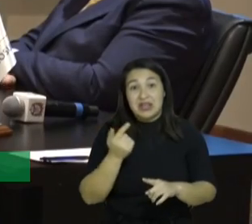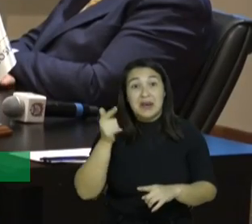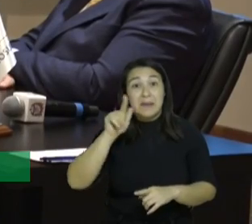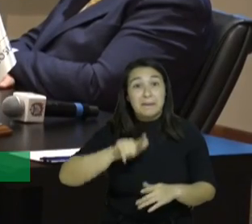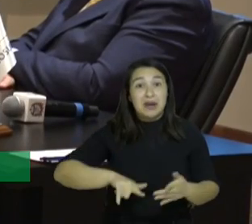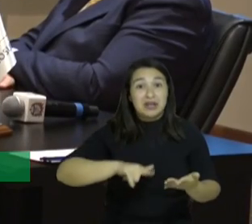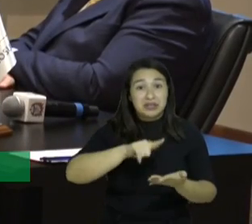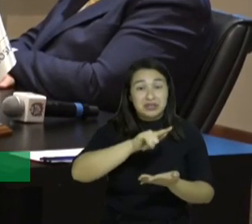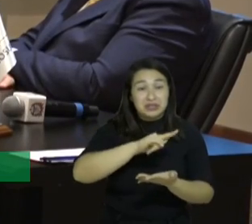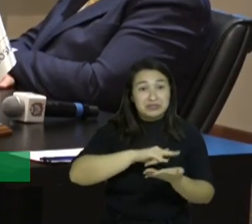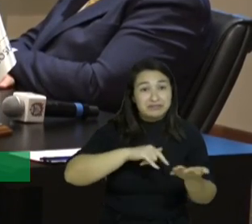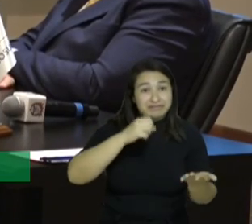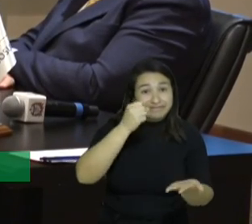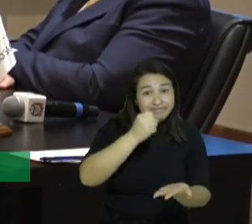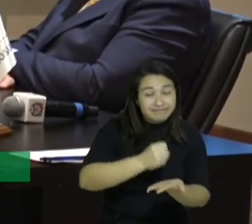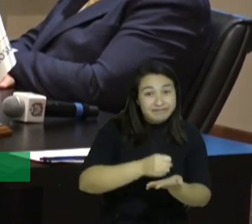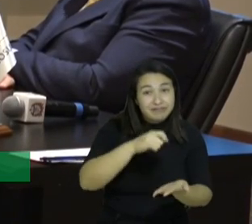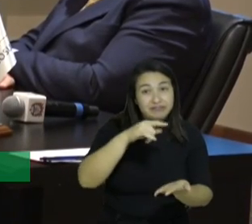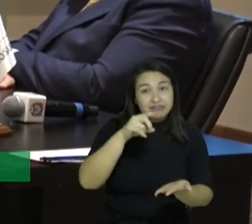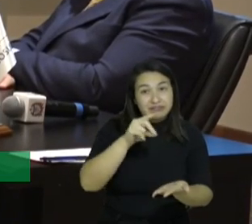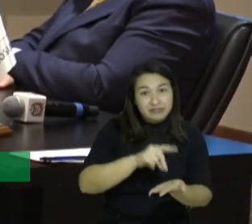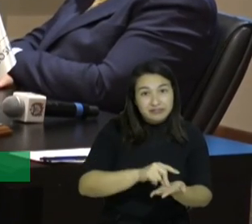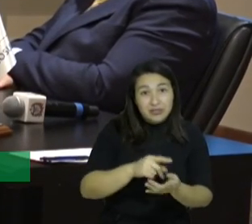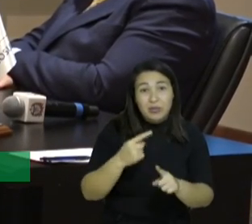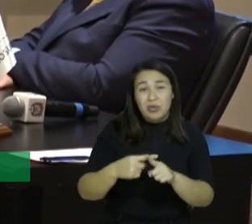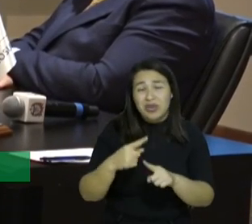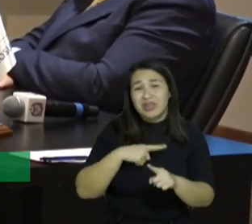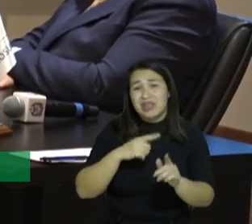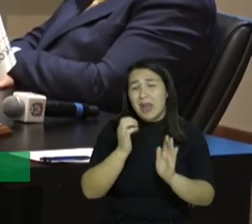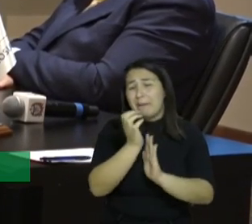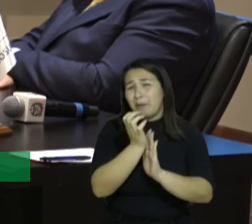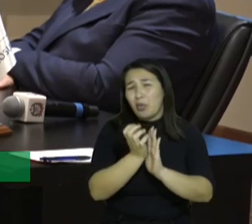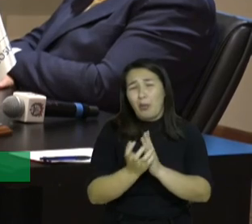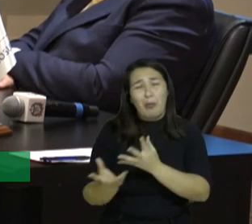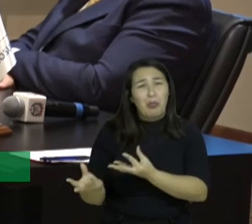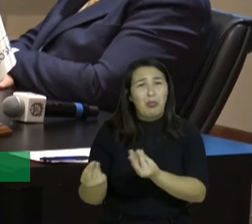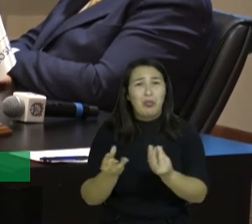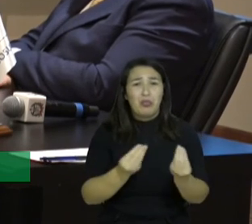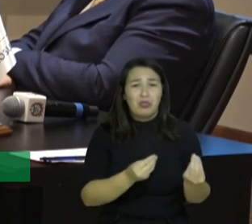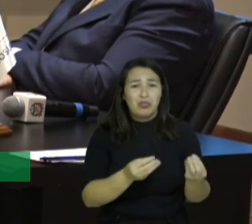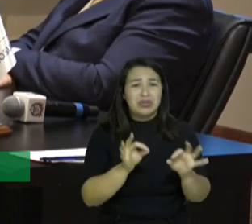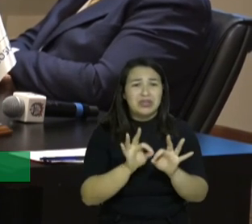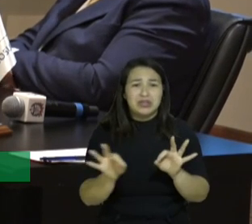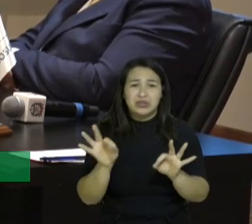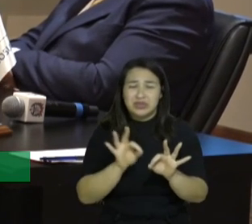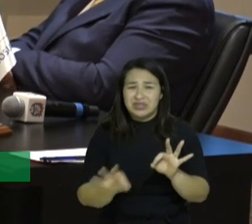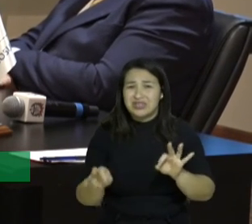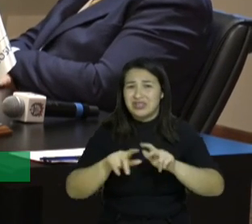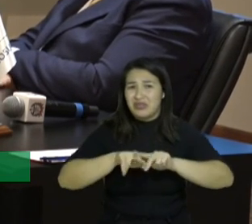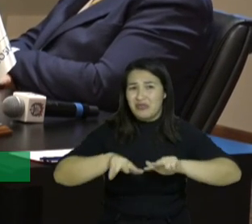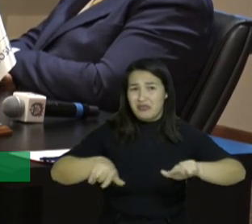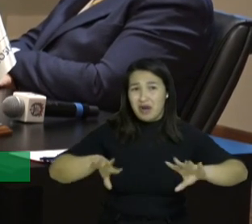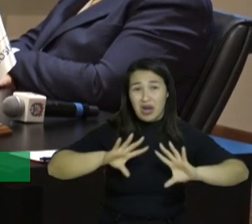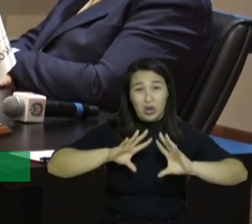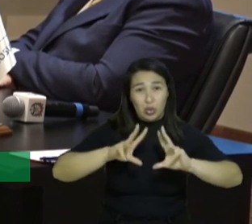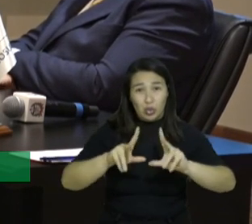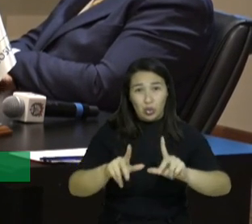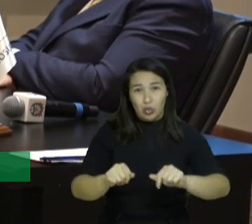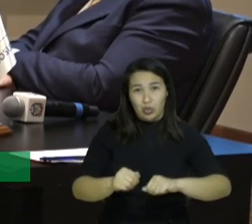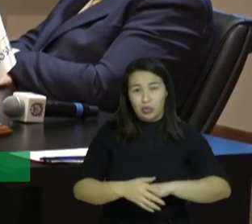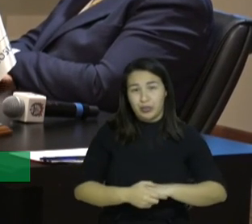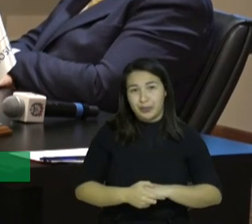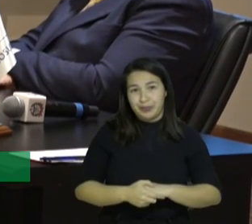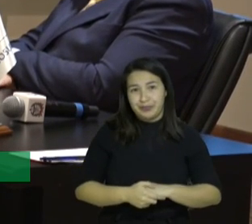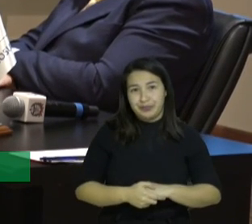né devido a todas as dificuldades burocráticas institucionais eh políticas e sociais em torno dele e não vou me